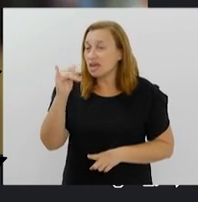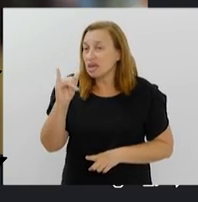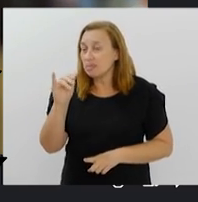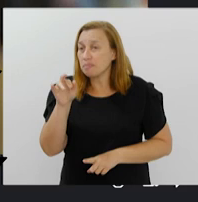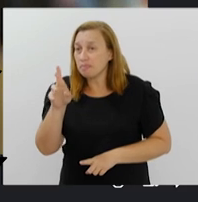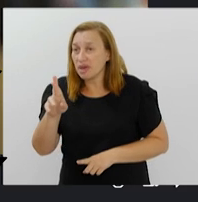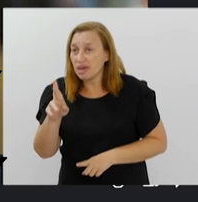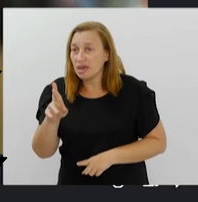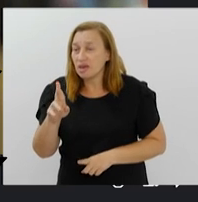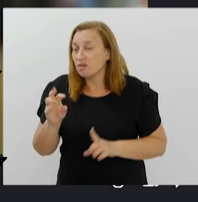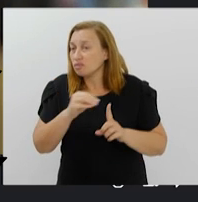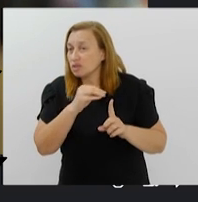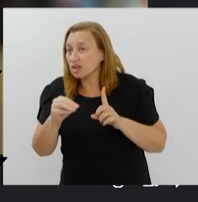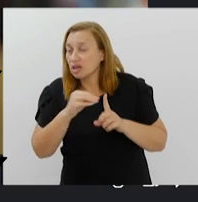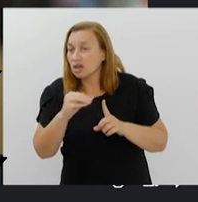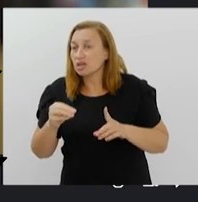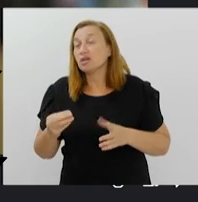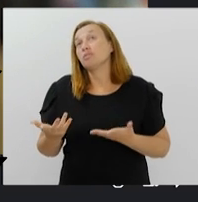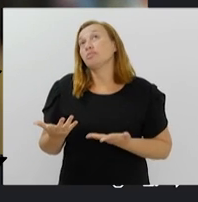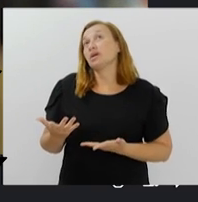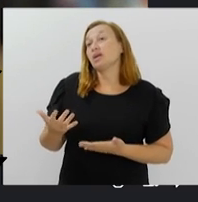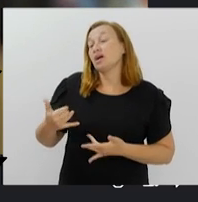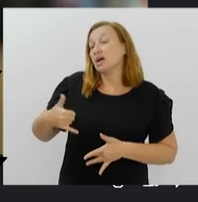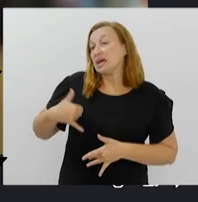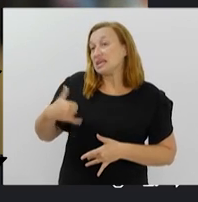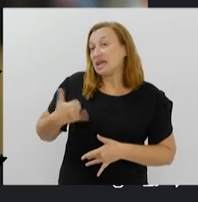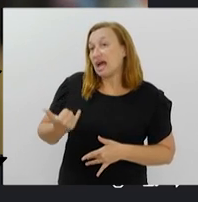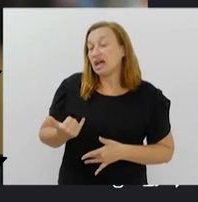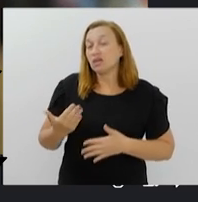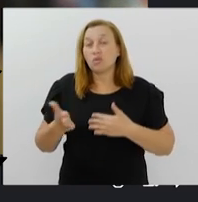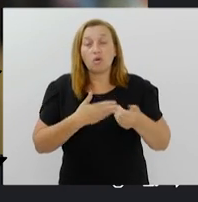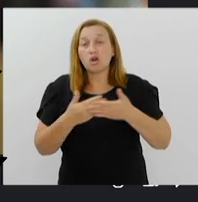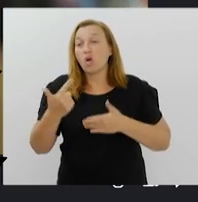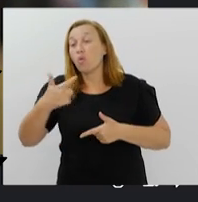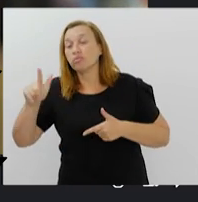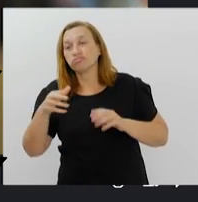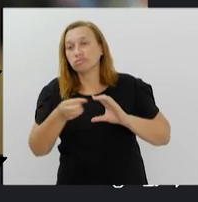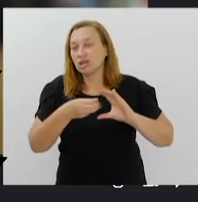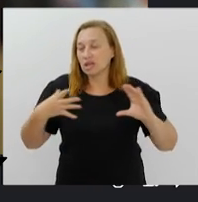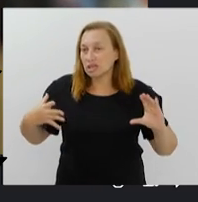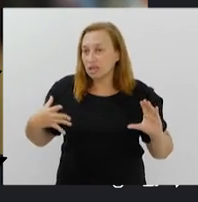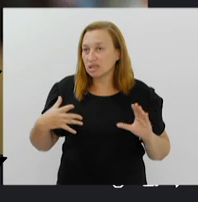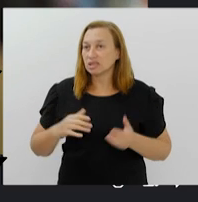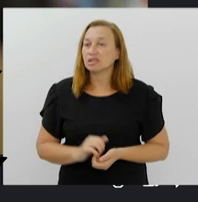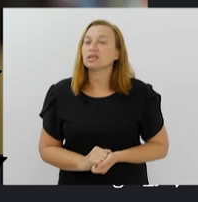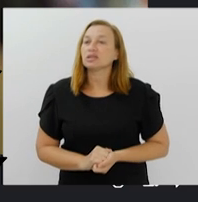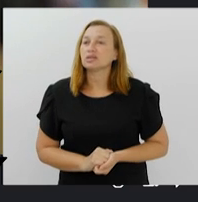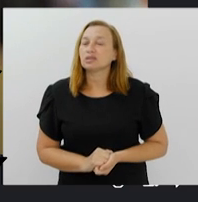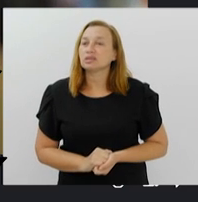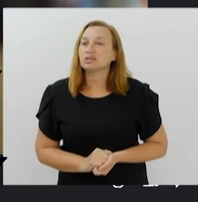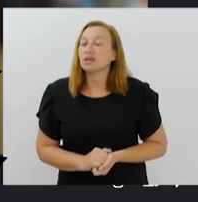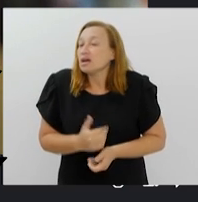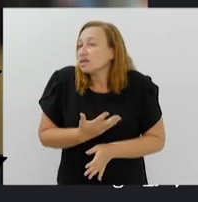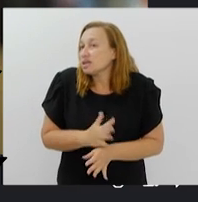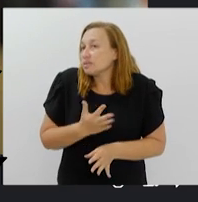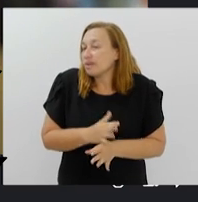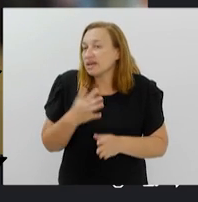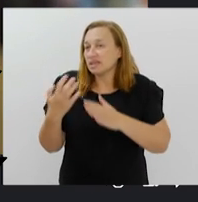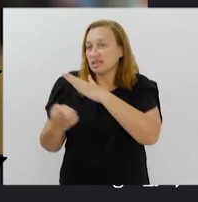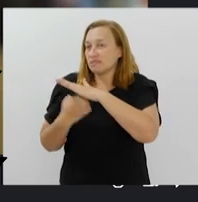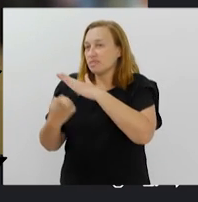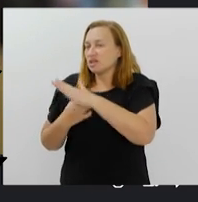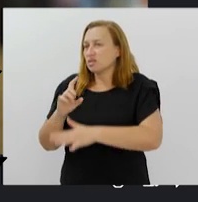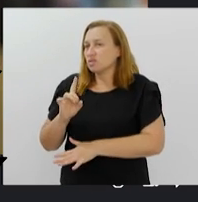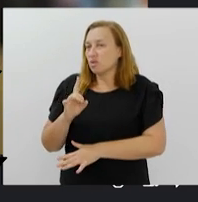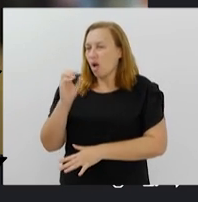sua condição de saúde seja pela sua idade ou qualquer outra característica nesses casos as PR as práticas das empresas não são